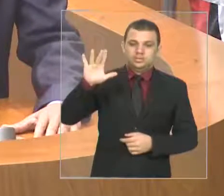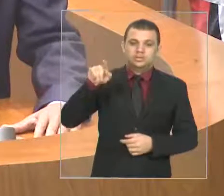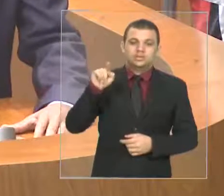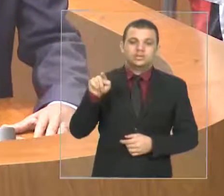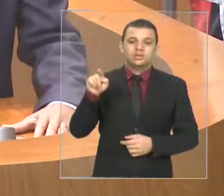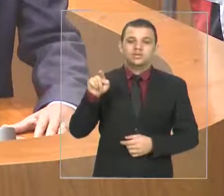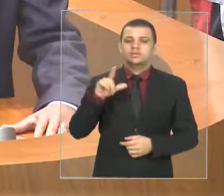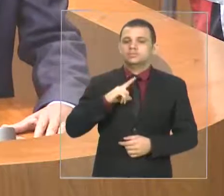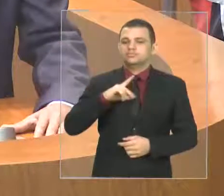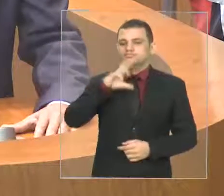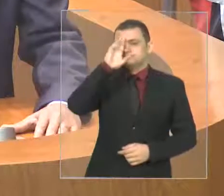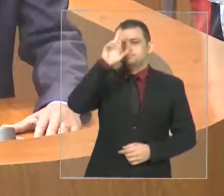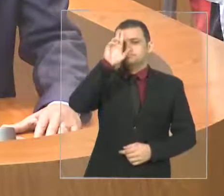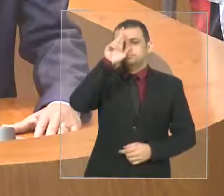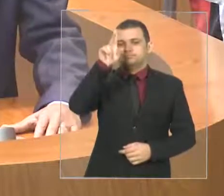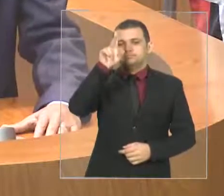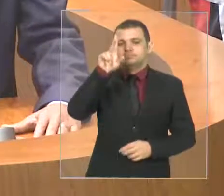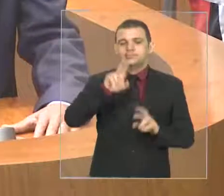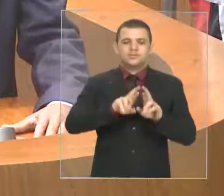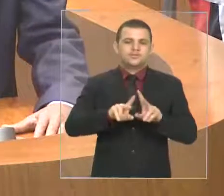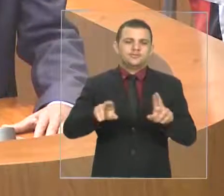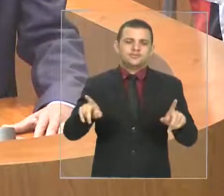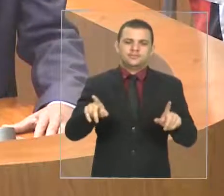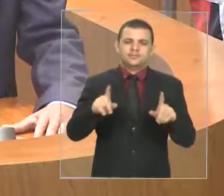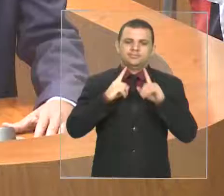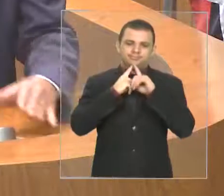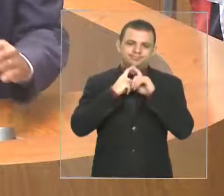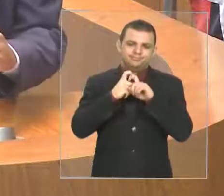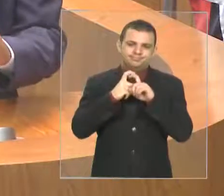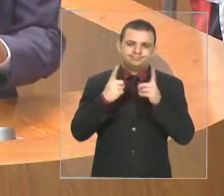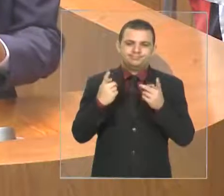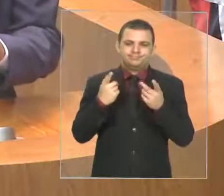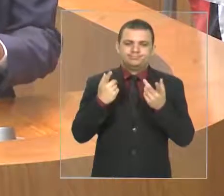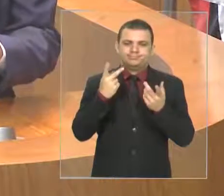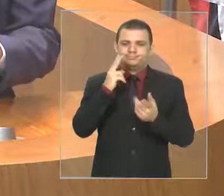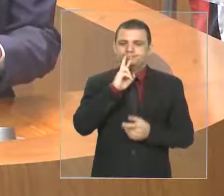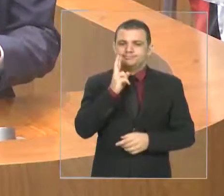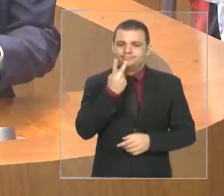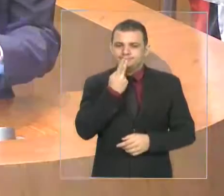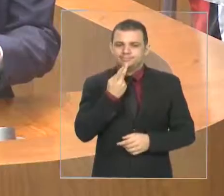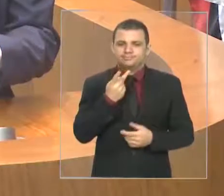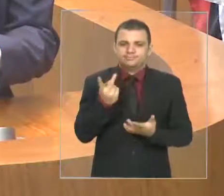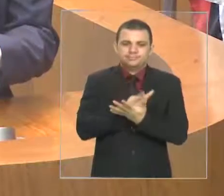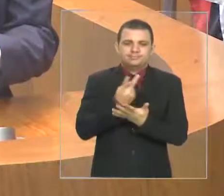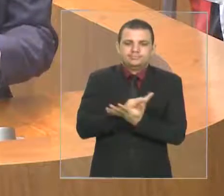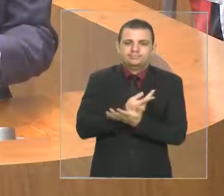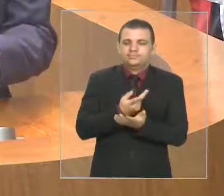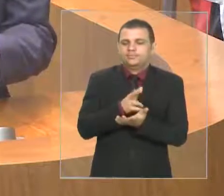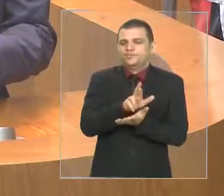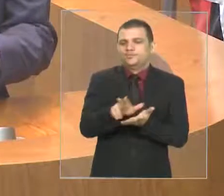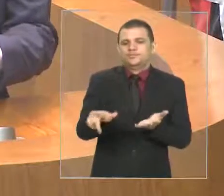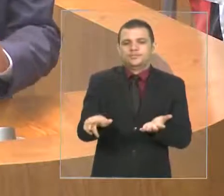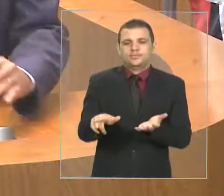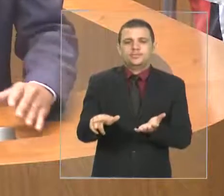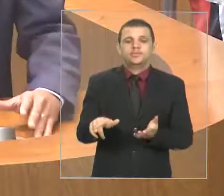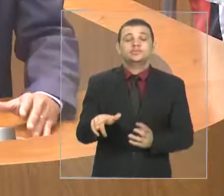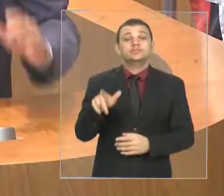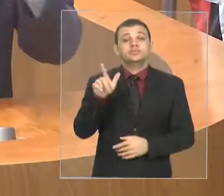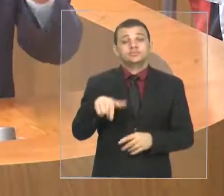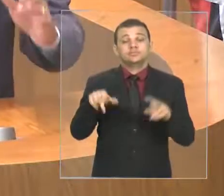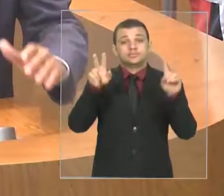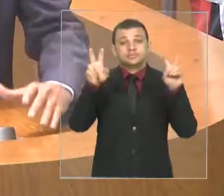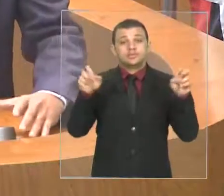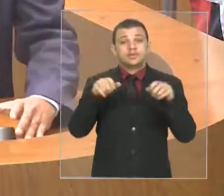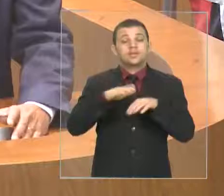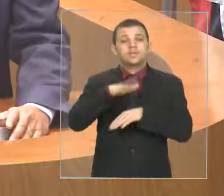cometeu vários trocadilhos, cometeu várias gafes, que foi o assunto de